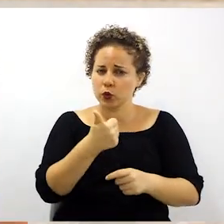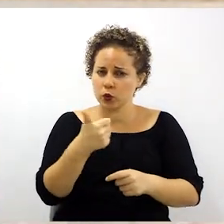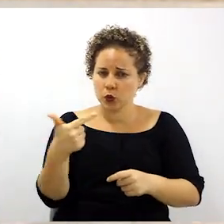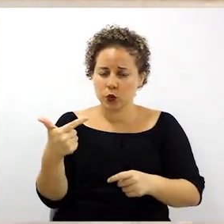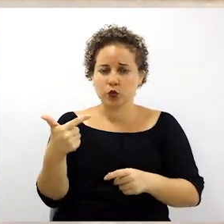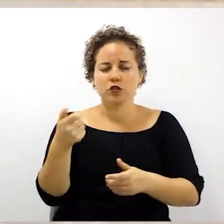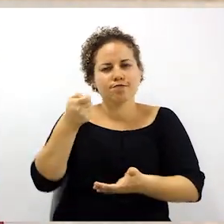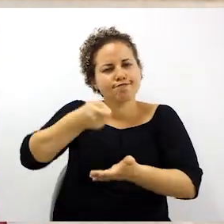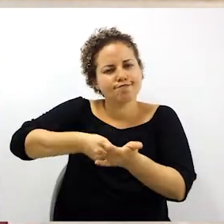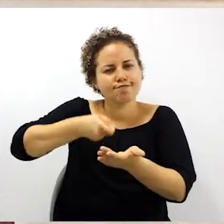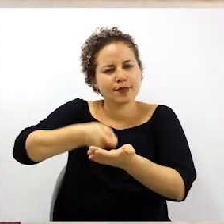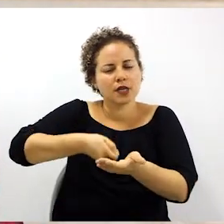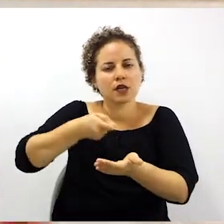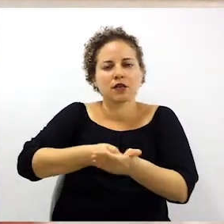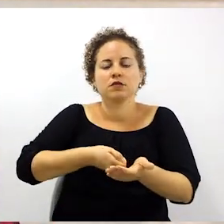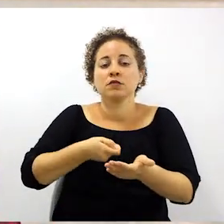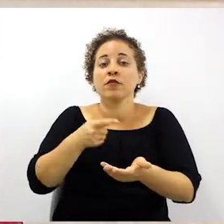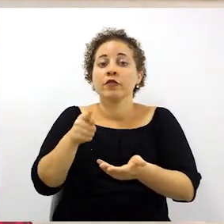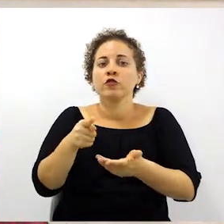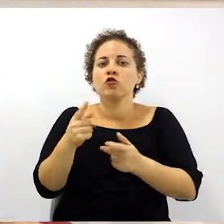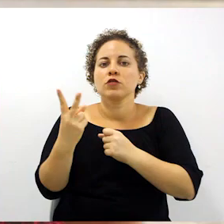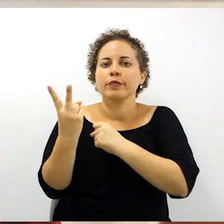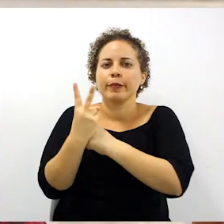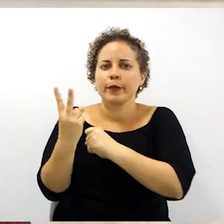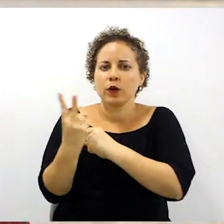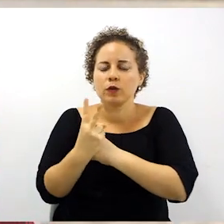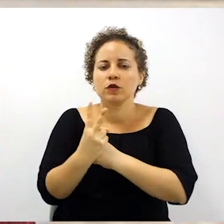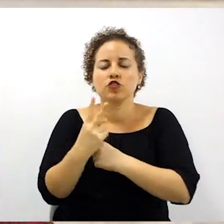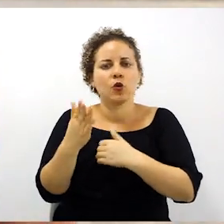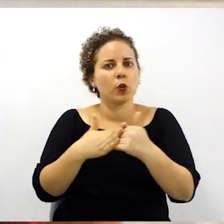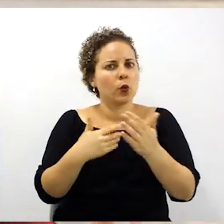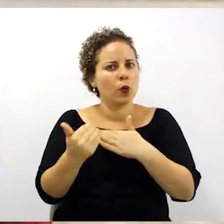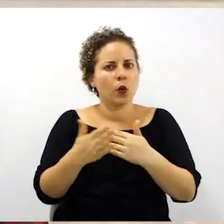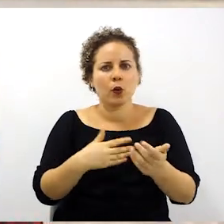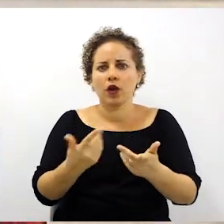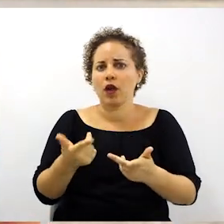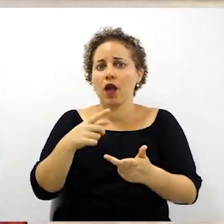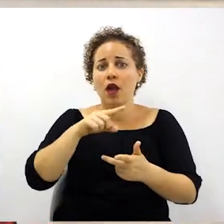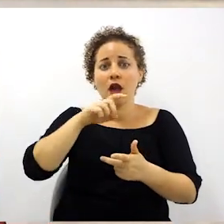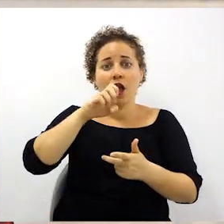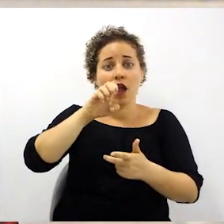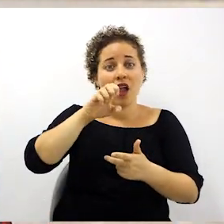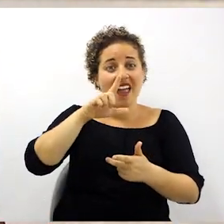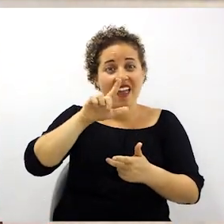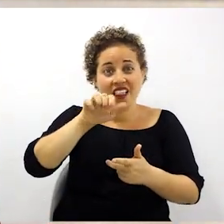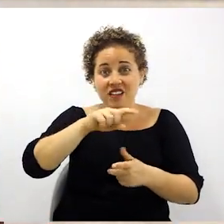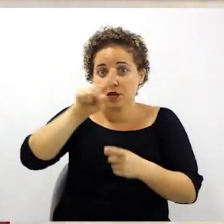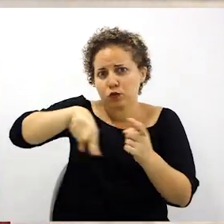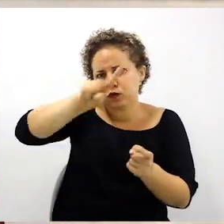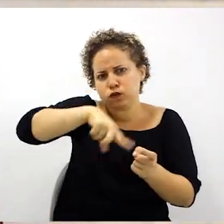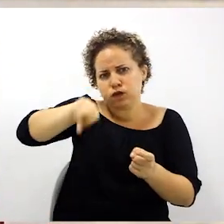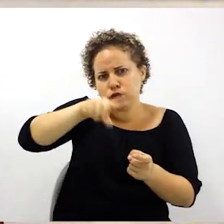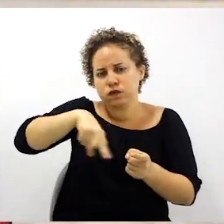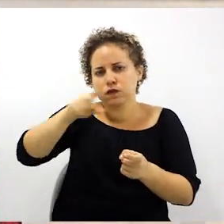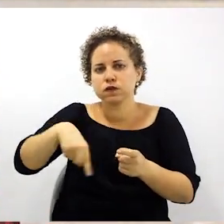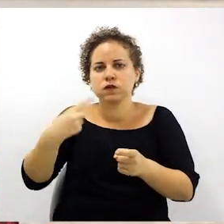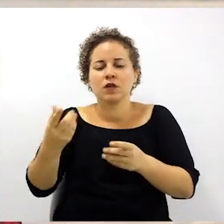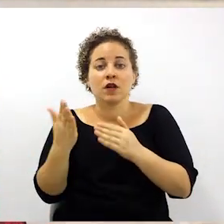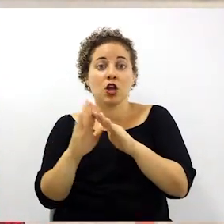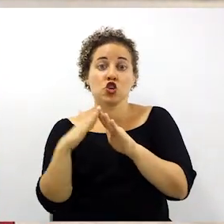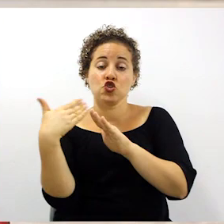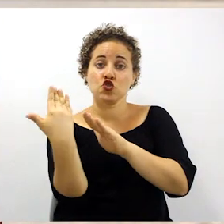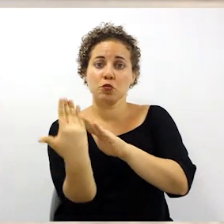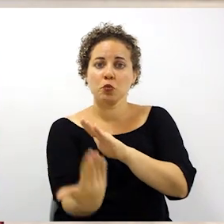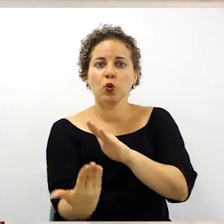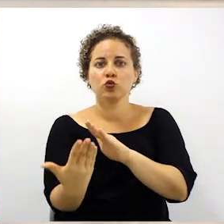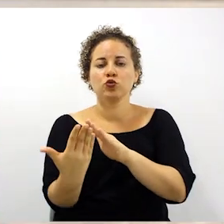a obrigatoriedade de se proteger qualquer eixo, qualquer hélice, roldana, qualquer elemento exposto